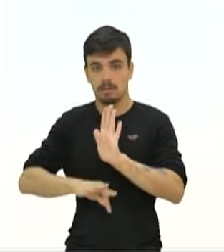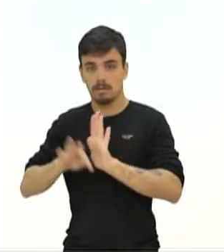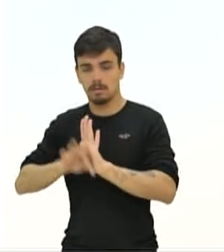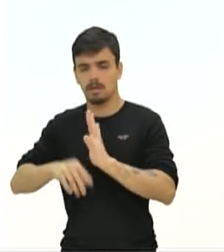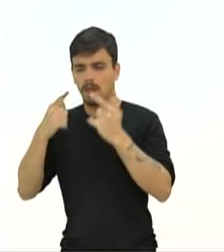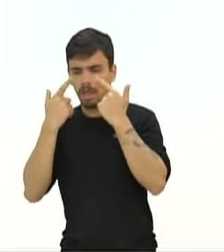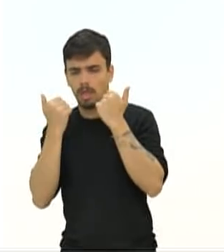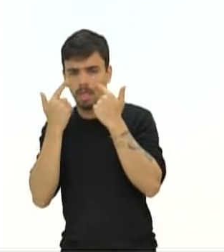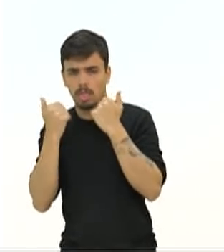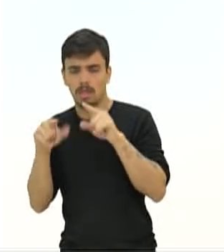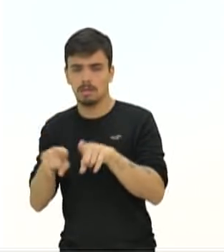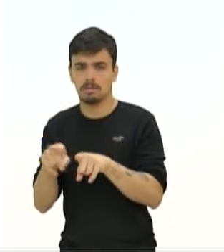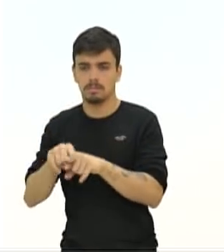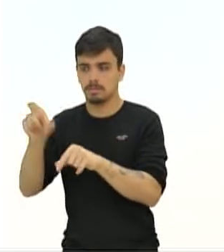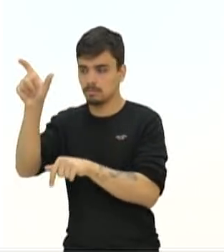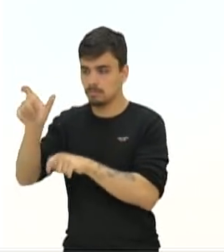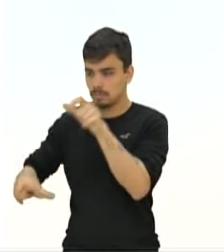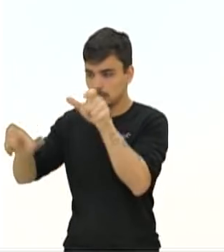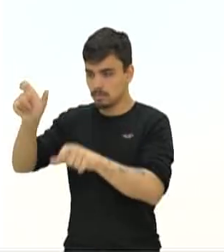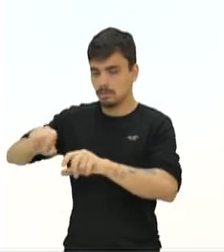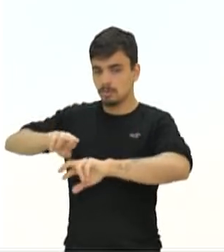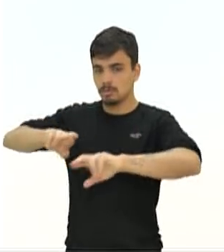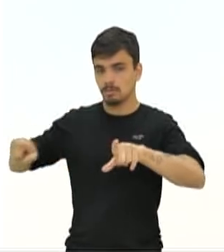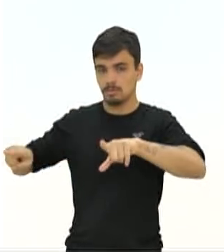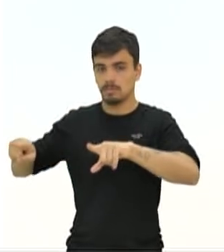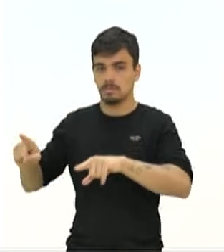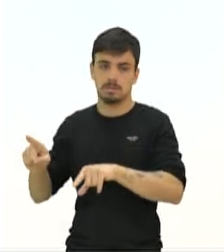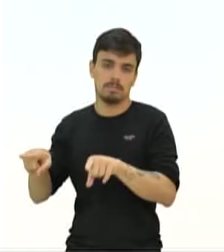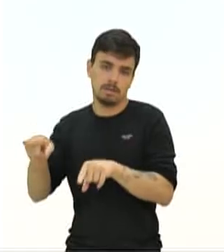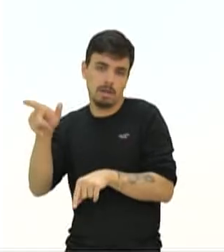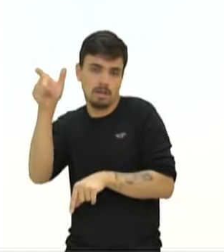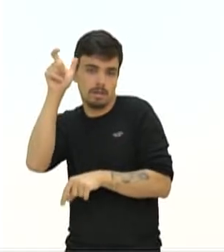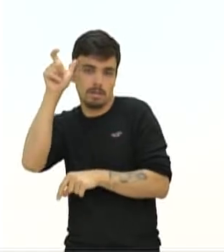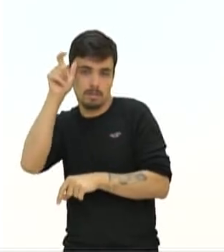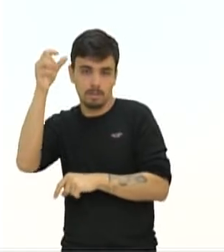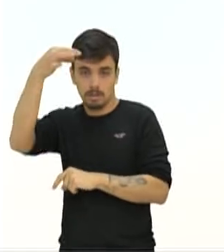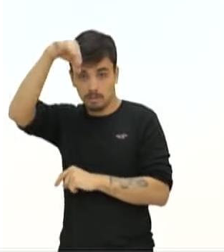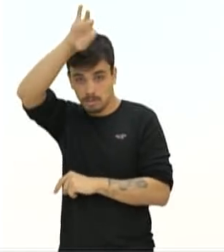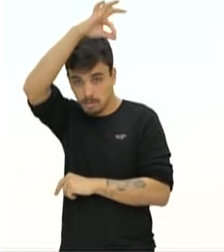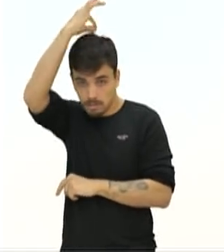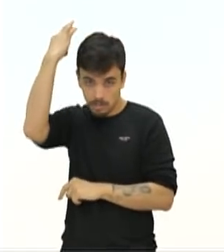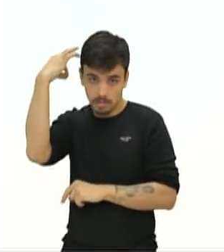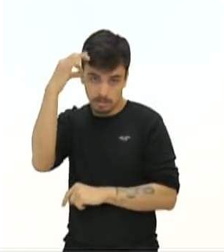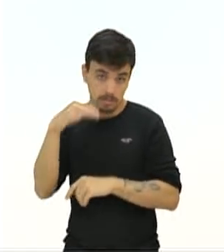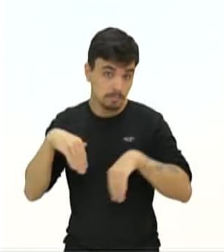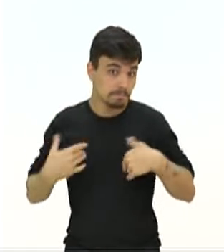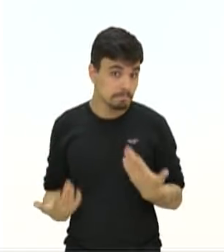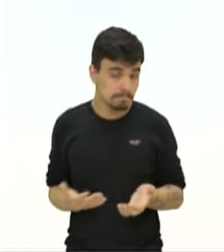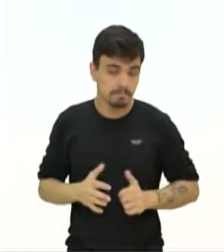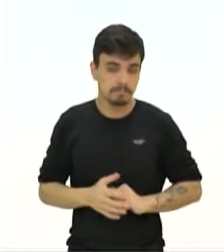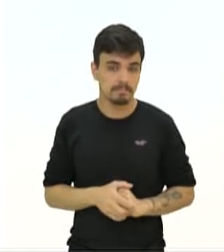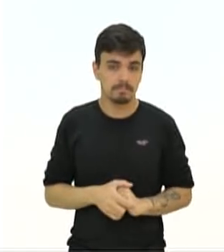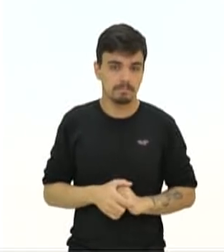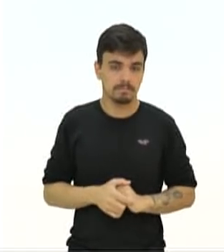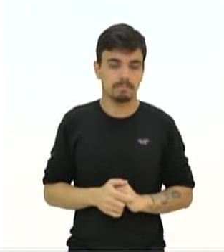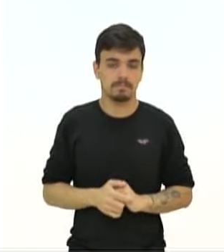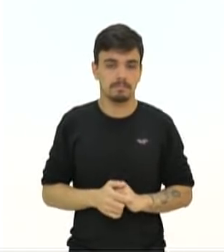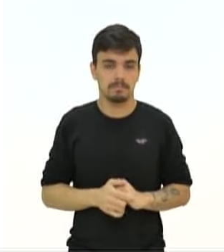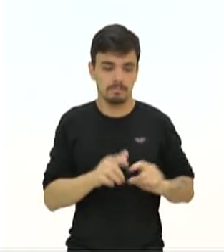dramáticos com personagens alegóricos, como, por exemplo, demônios e anjos. Talvez? Vamos lá? Letra